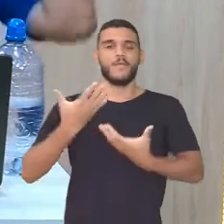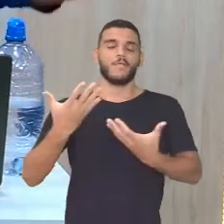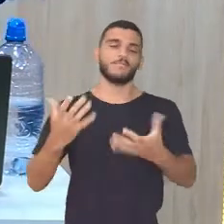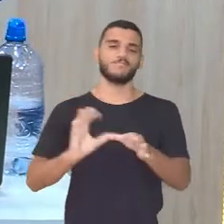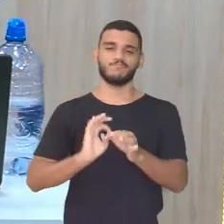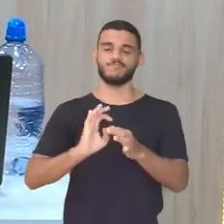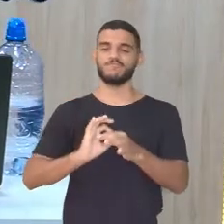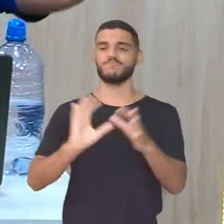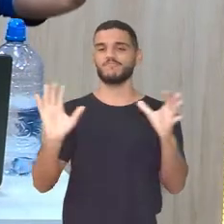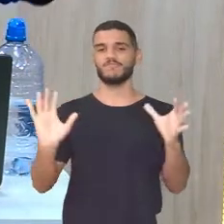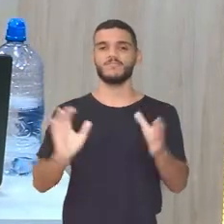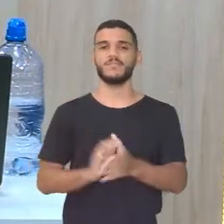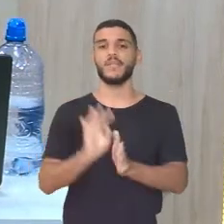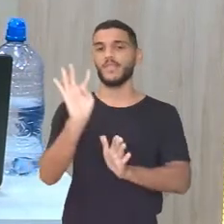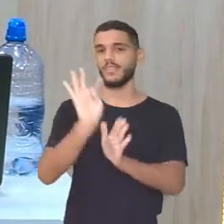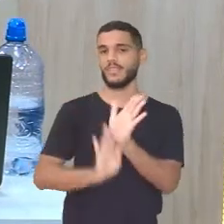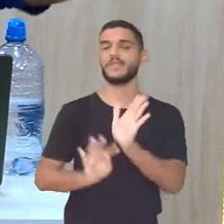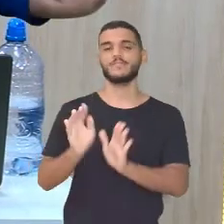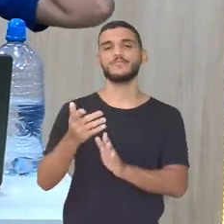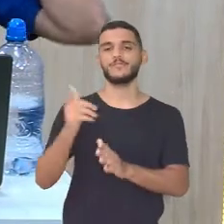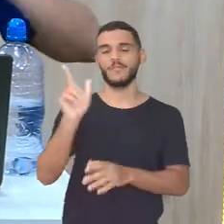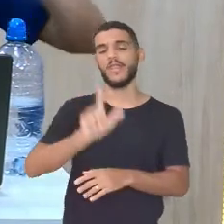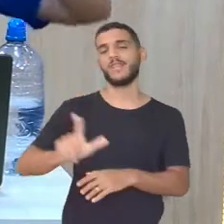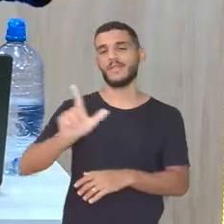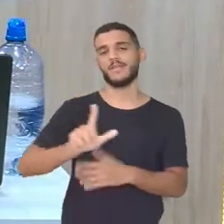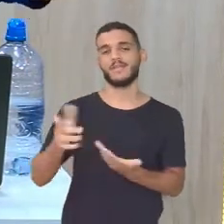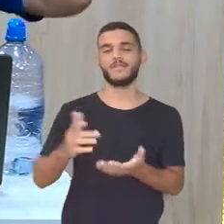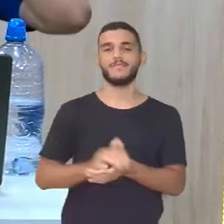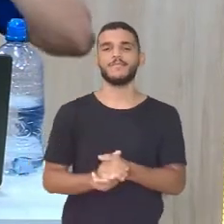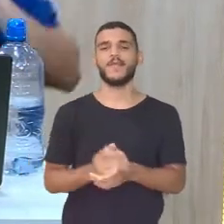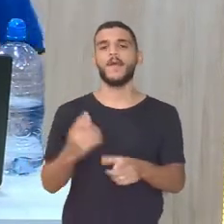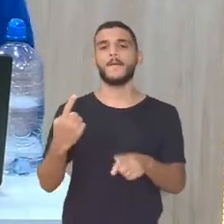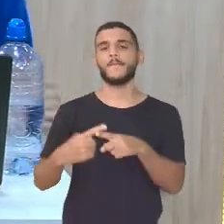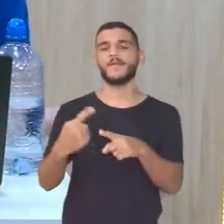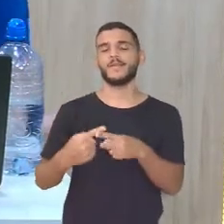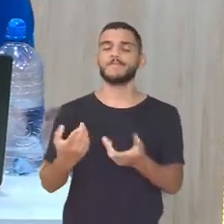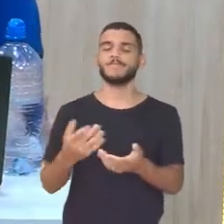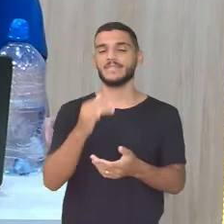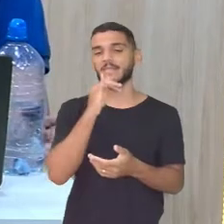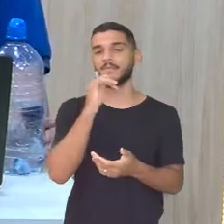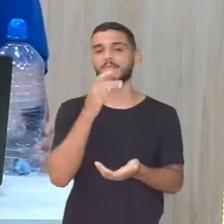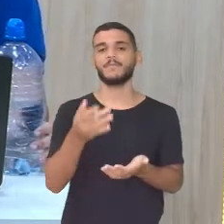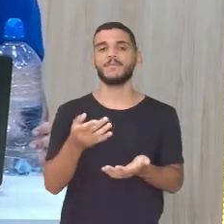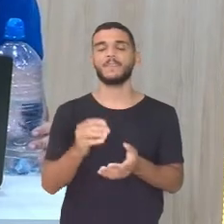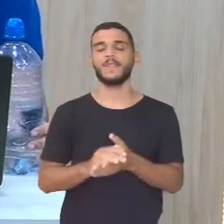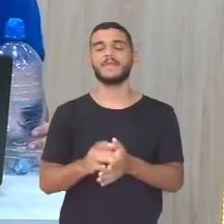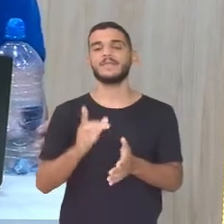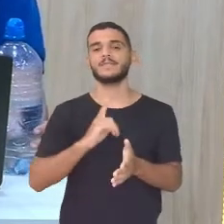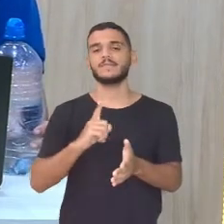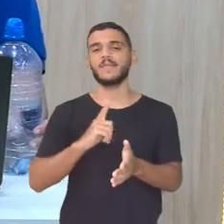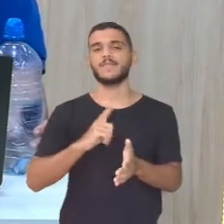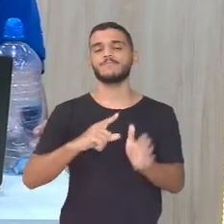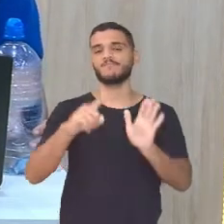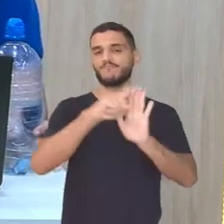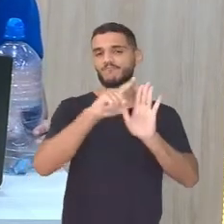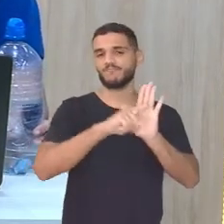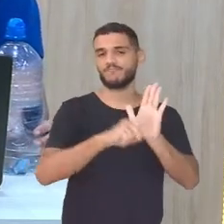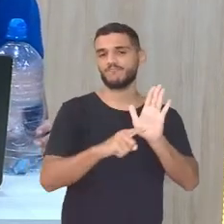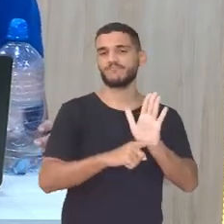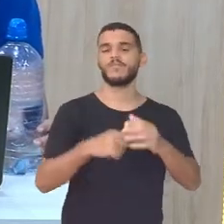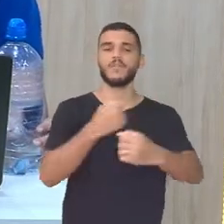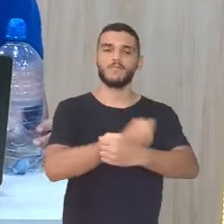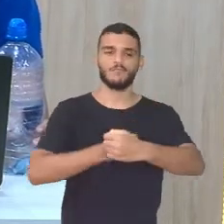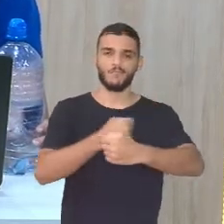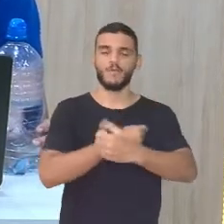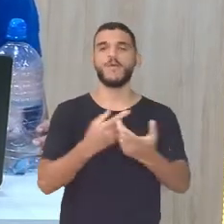texto literário do que um texto não literário, né? A gente sabe que quando a gente vai fazer uma receita de bolo, quando a gente vai ler uma bula de remédio, quando a gente vai ler um texto jornalístico, a gente